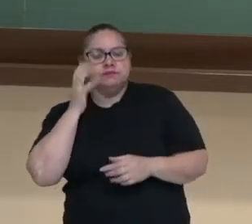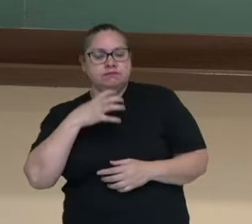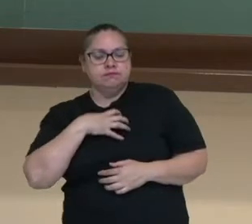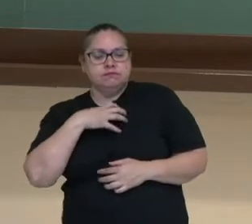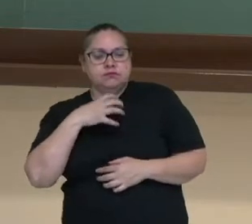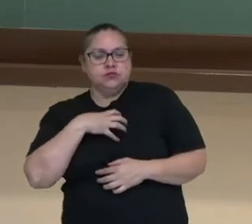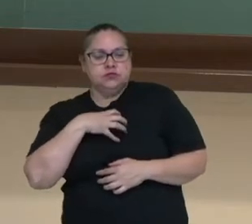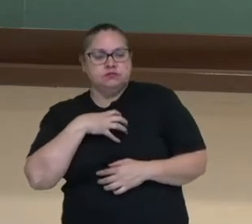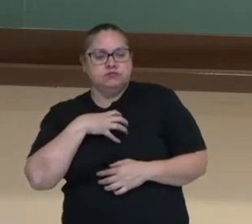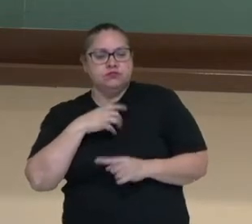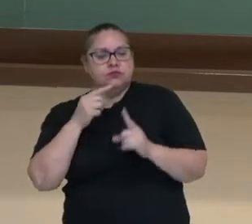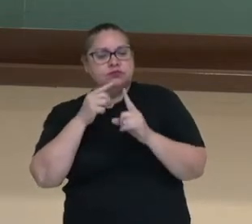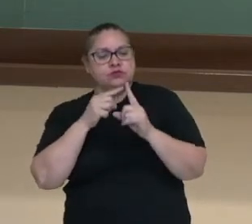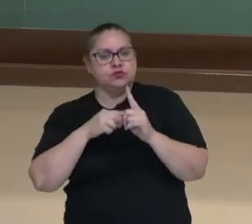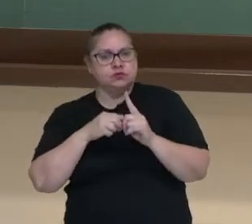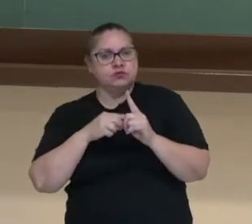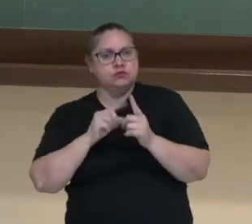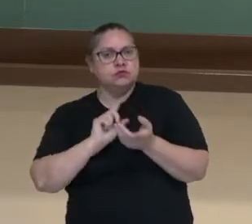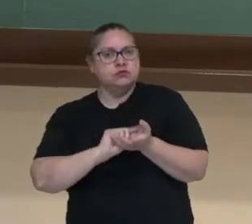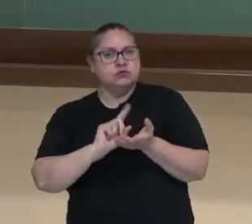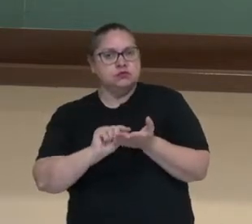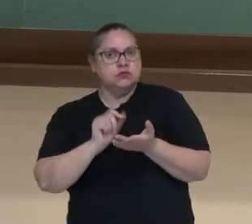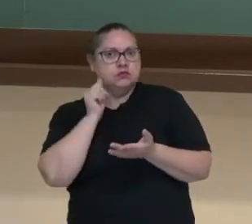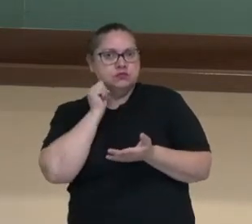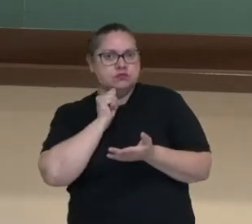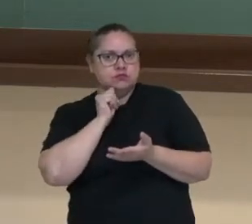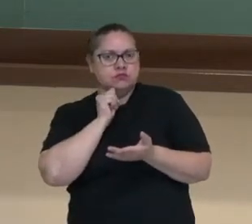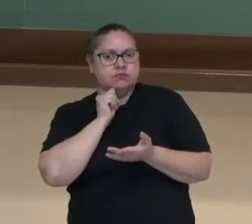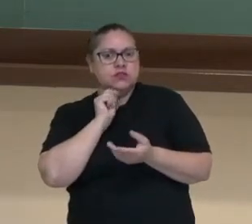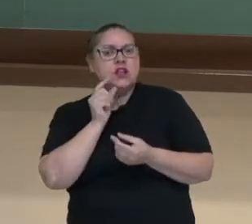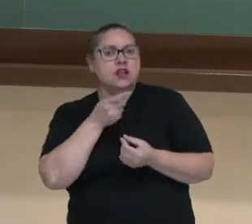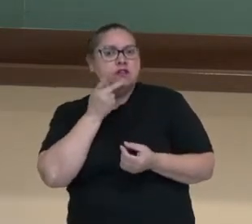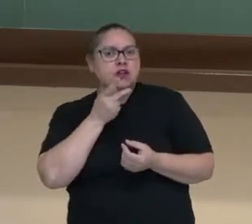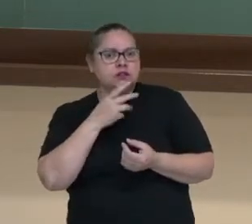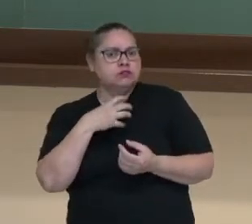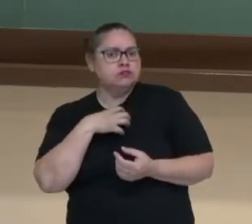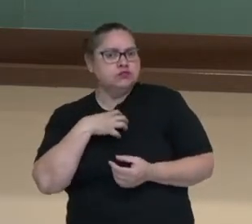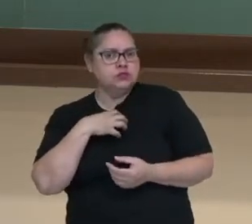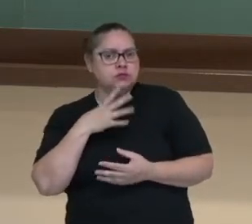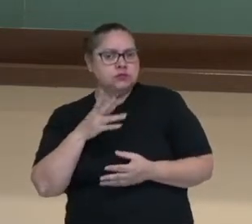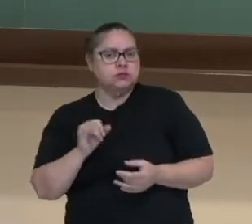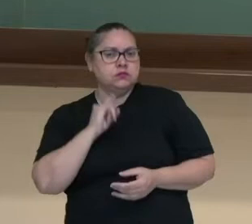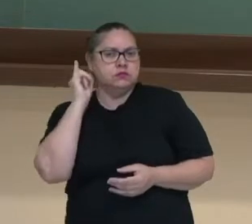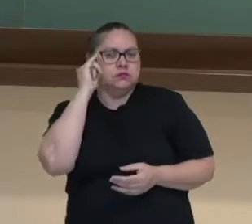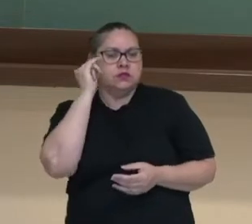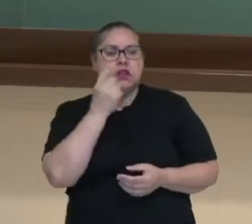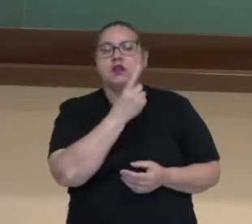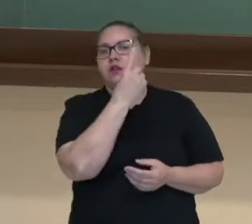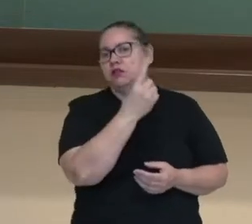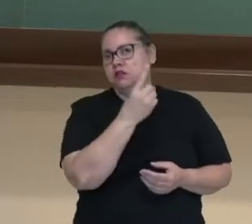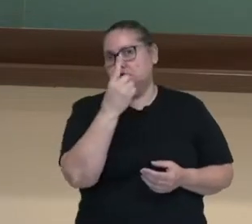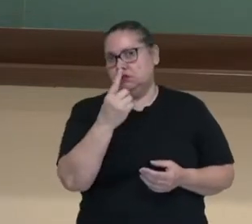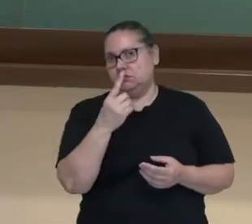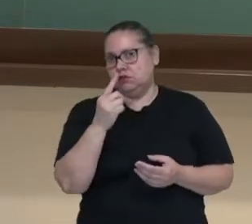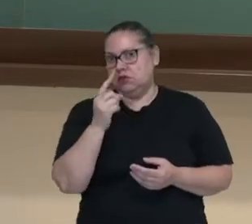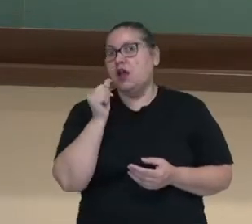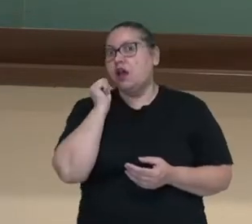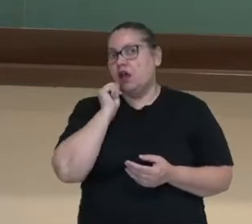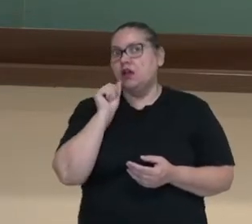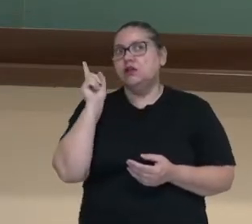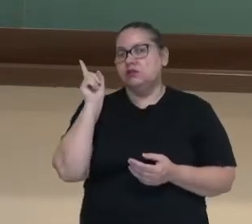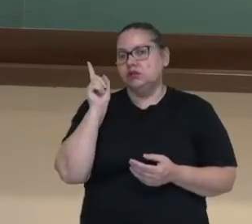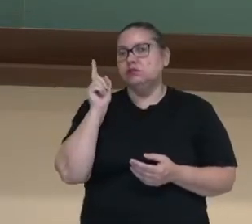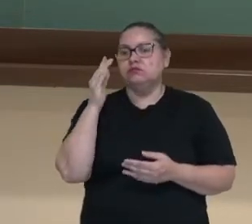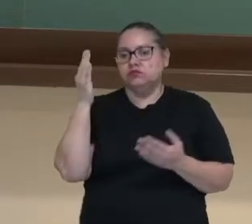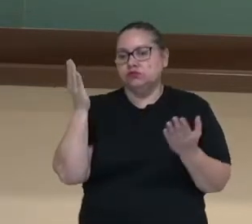o estilo da autora. E quando eu falo de estilo, é importante você saber que cada autor, Clarice é uma autora